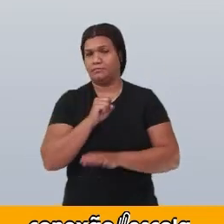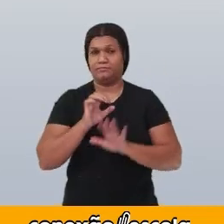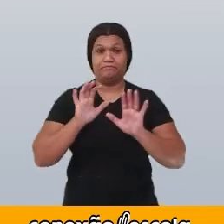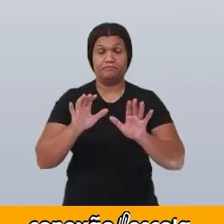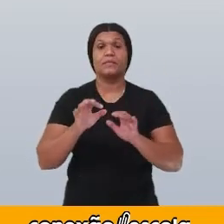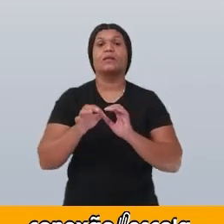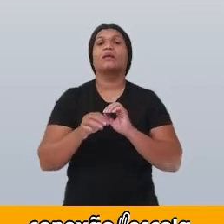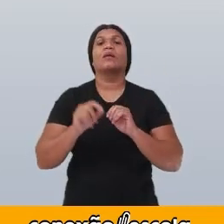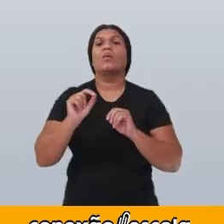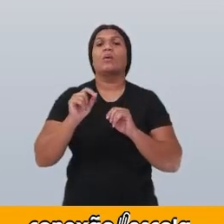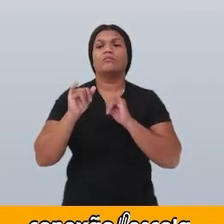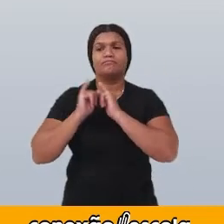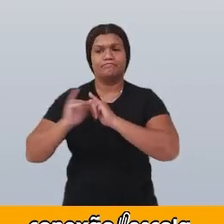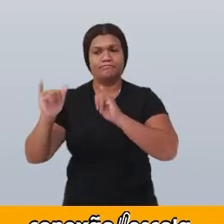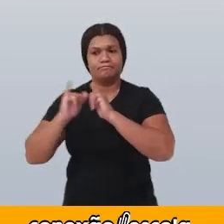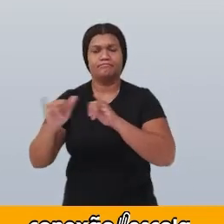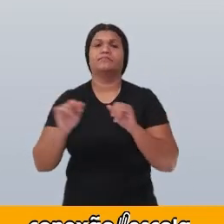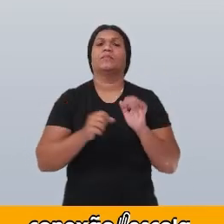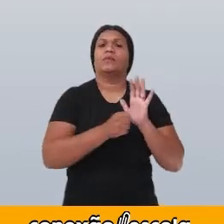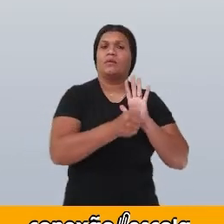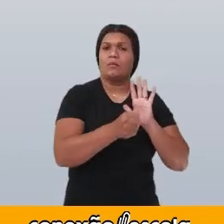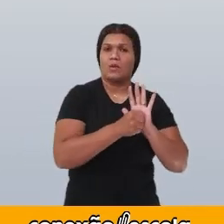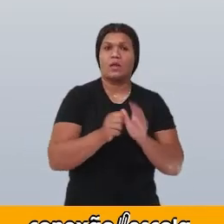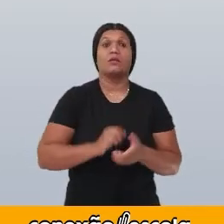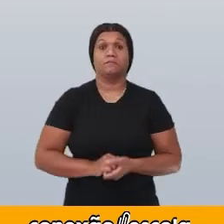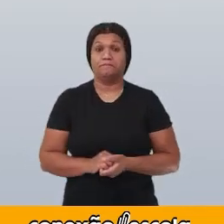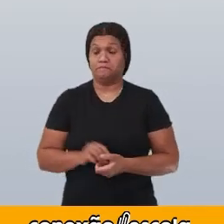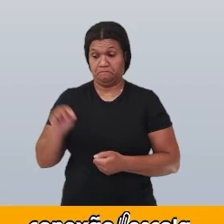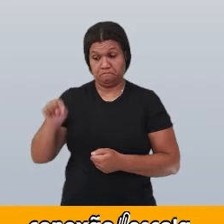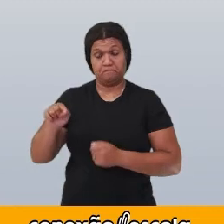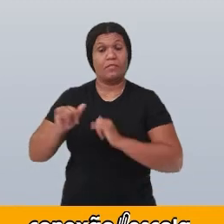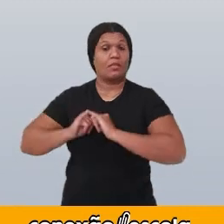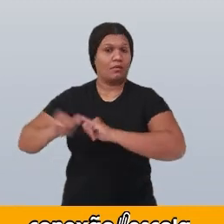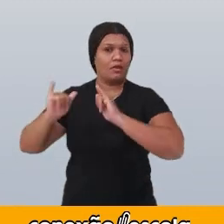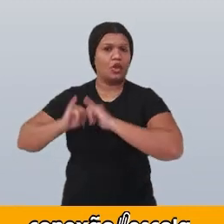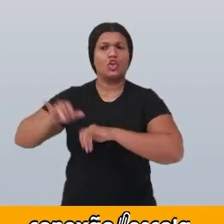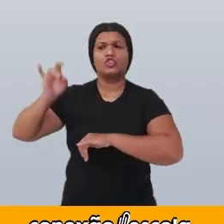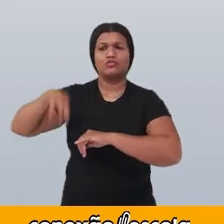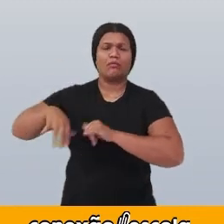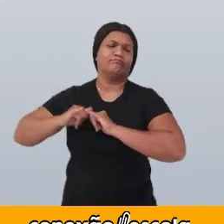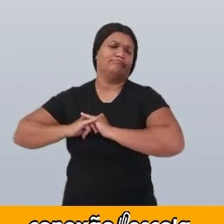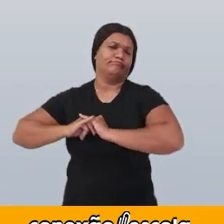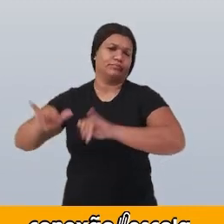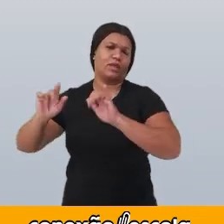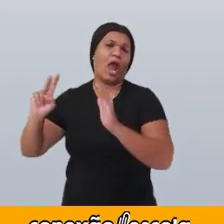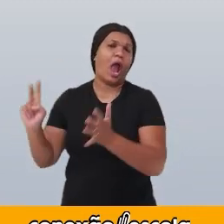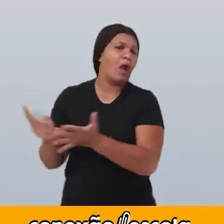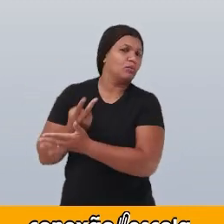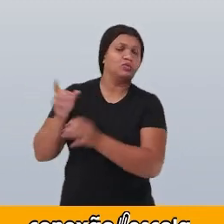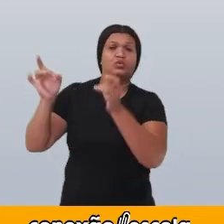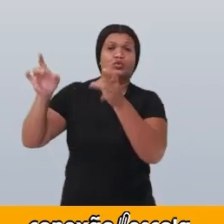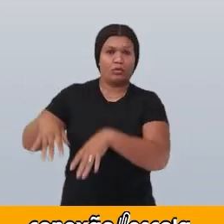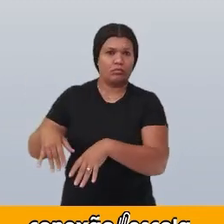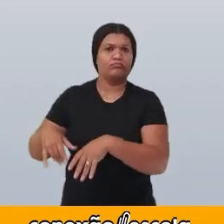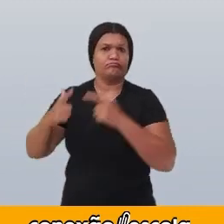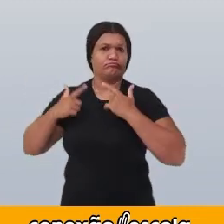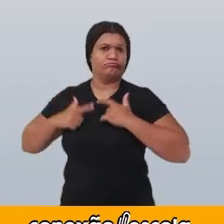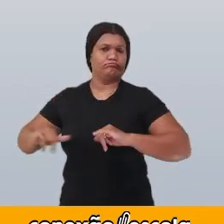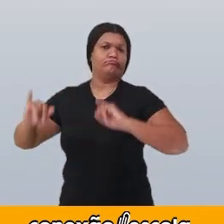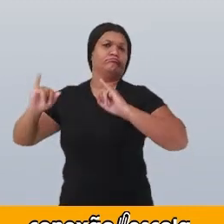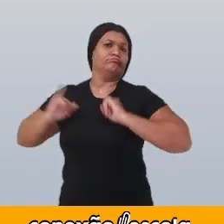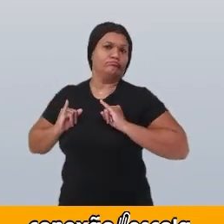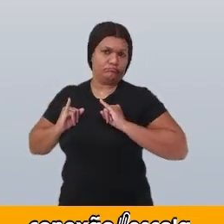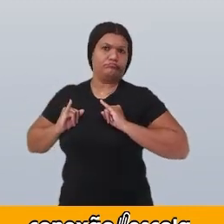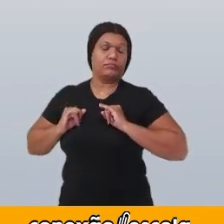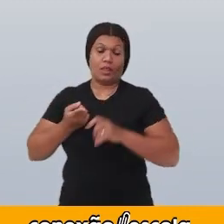a notícia e a reportagem. Enquanto a notícia apenas informa um fato ocorrido de maneira impessoal,